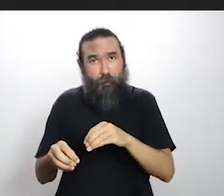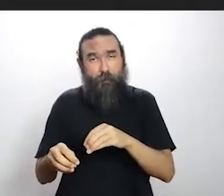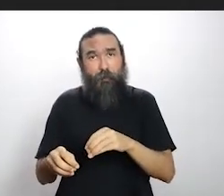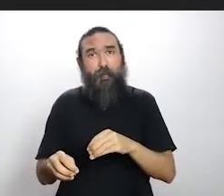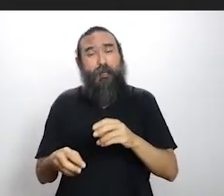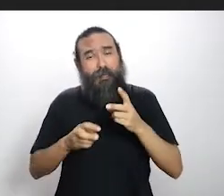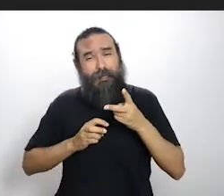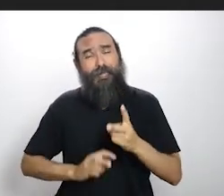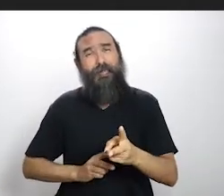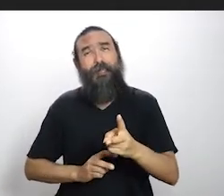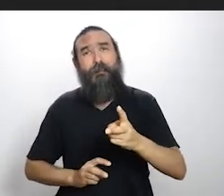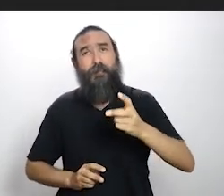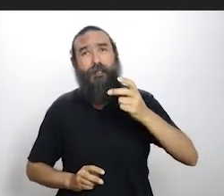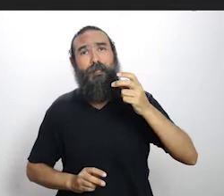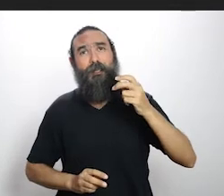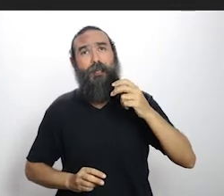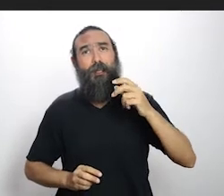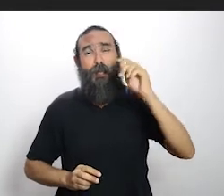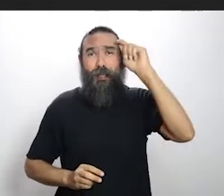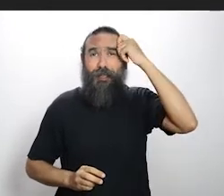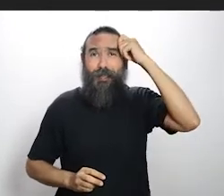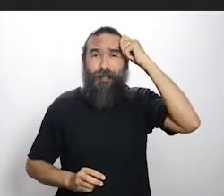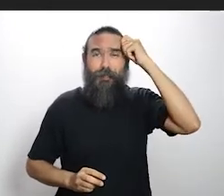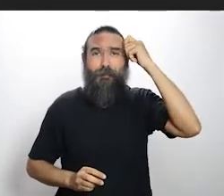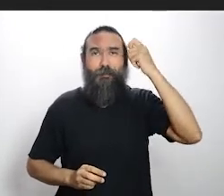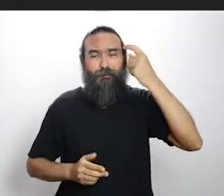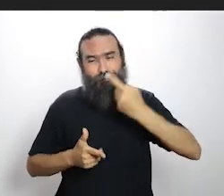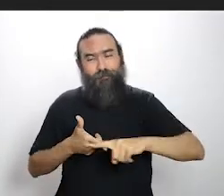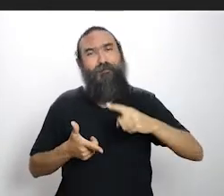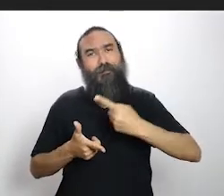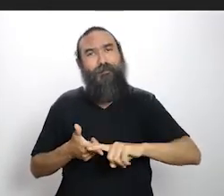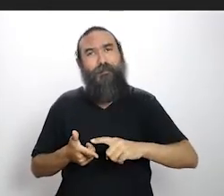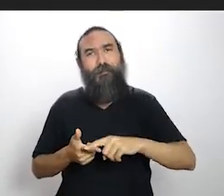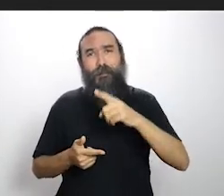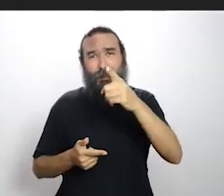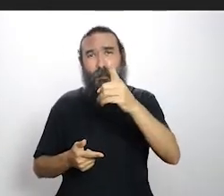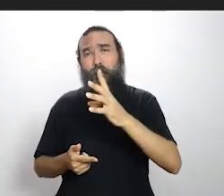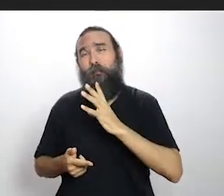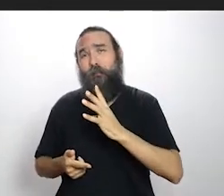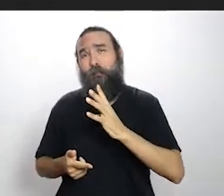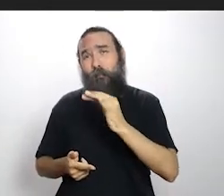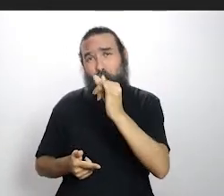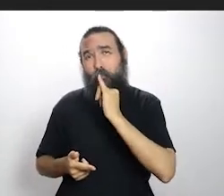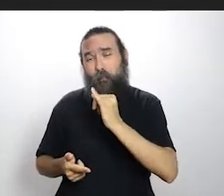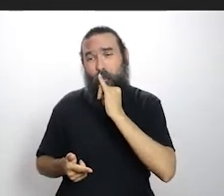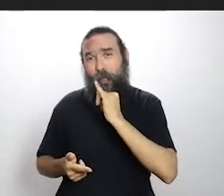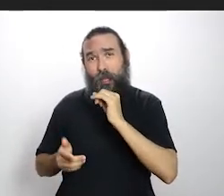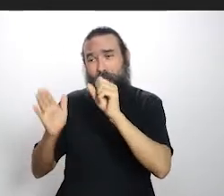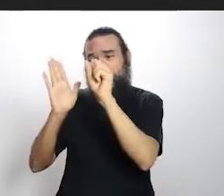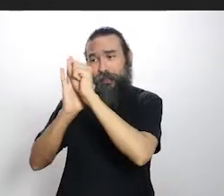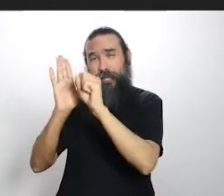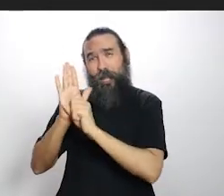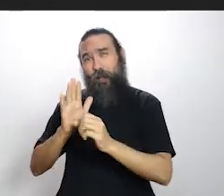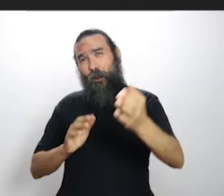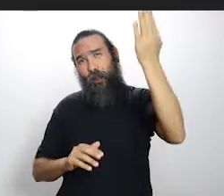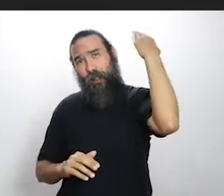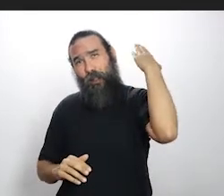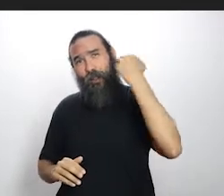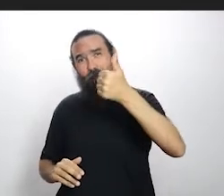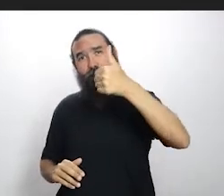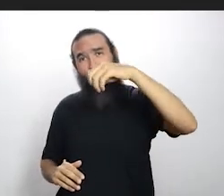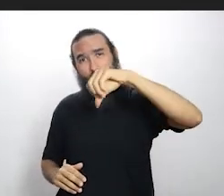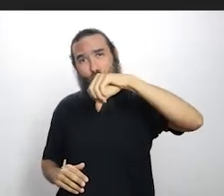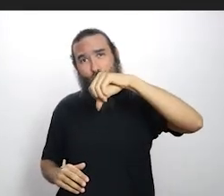no final do século XIX vão haver legislações em várias províncias brasileiras que vão proibir a